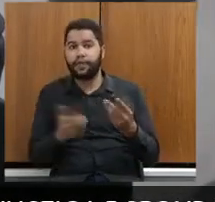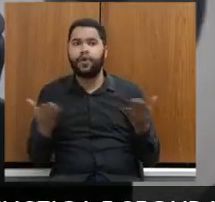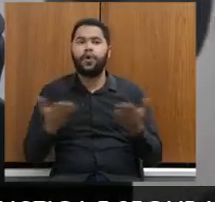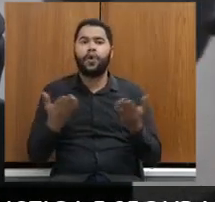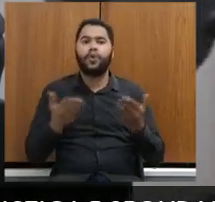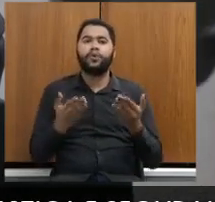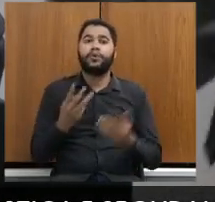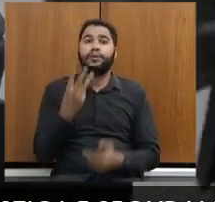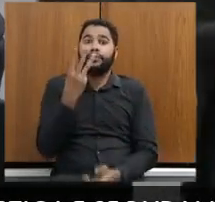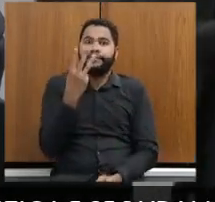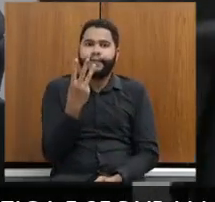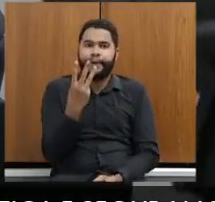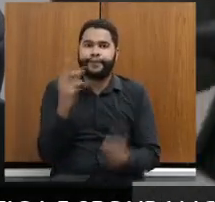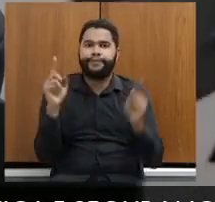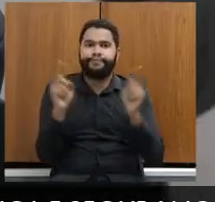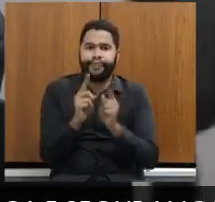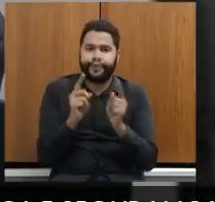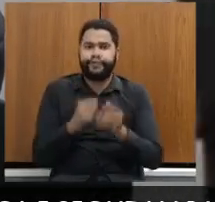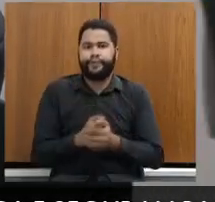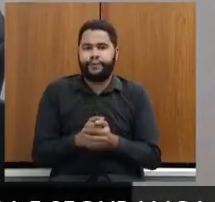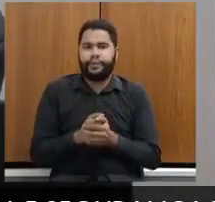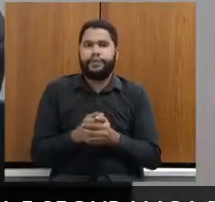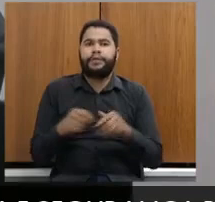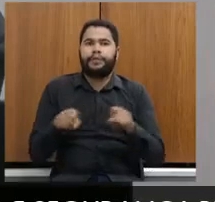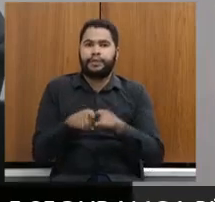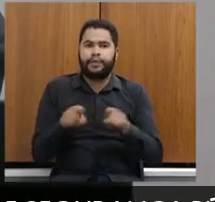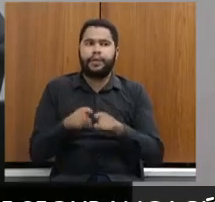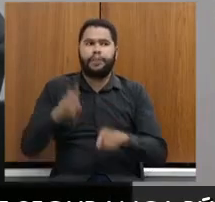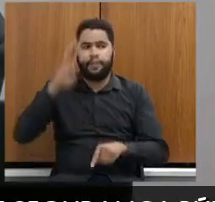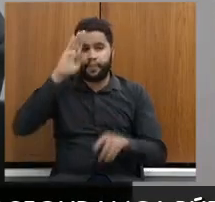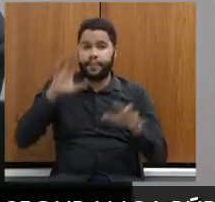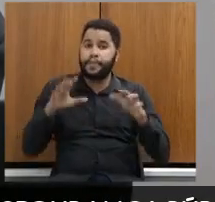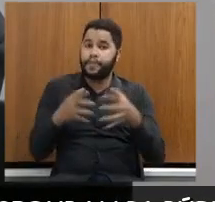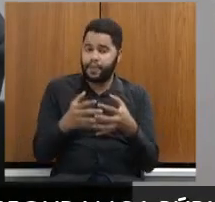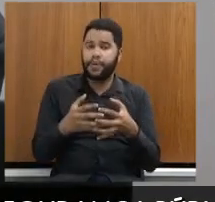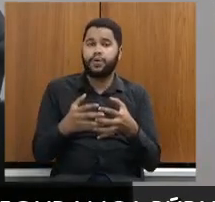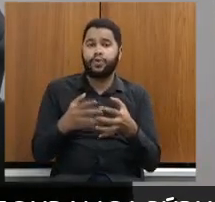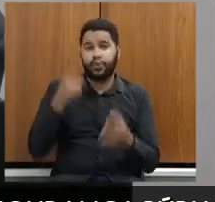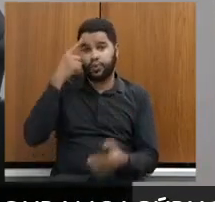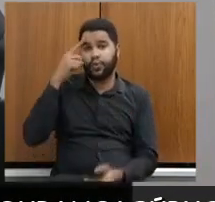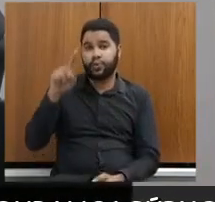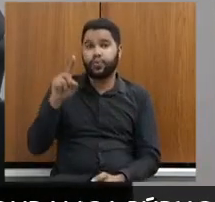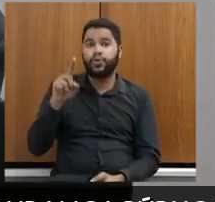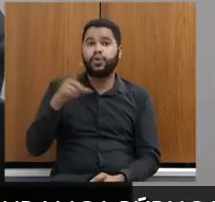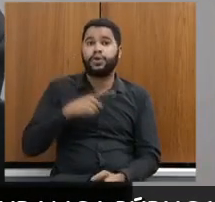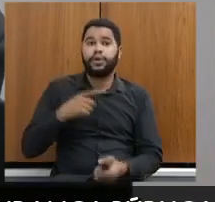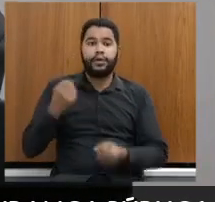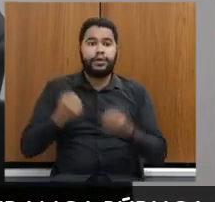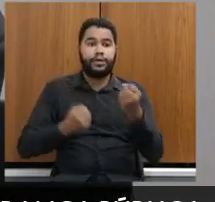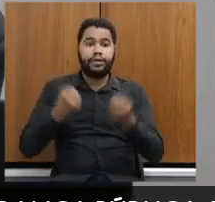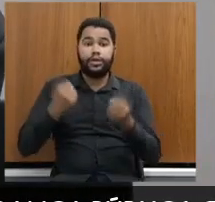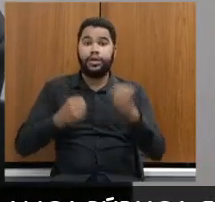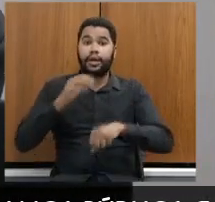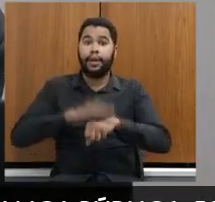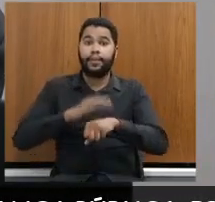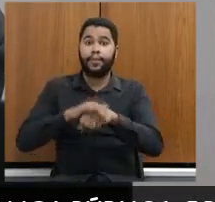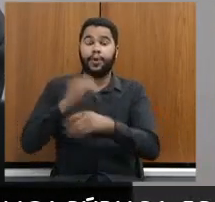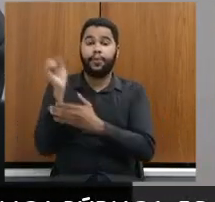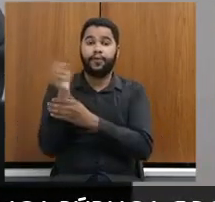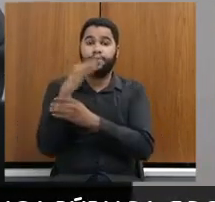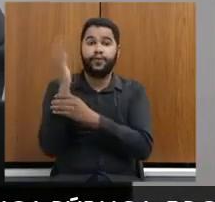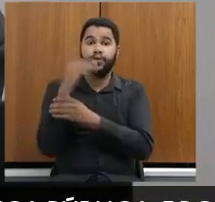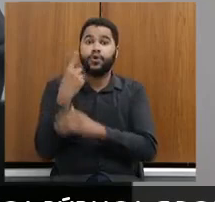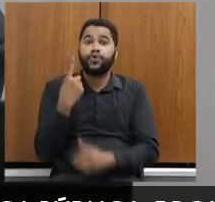Correm com três militares tem relatos de batalhões que oficial do dia está dirigindo a própria viatura